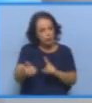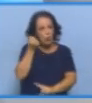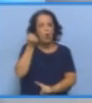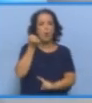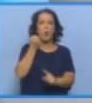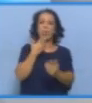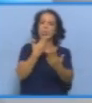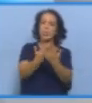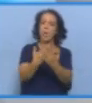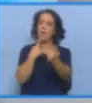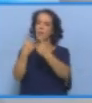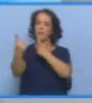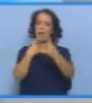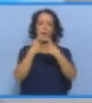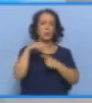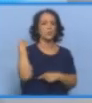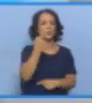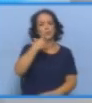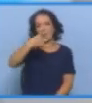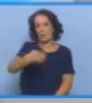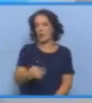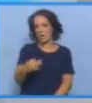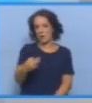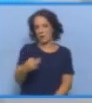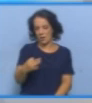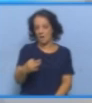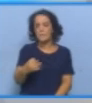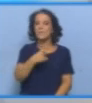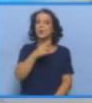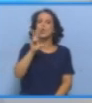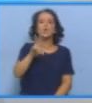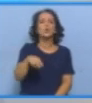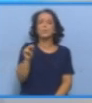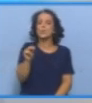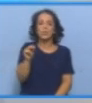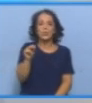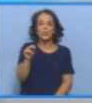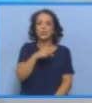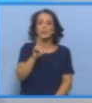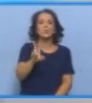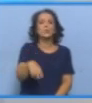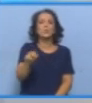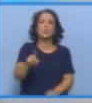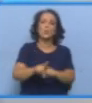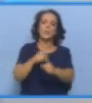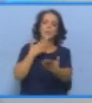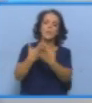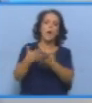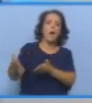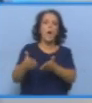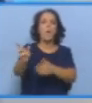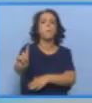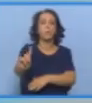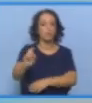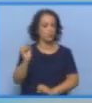um diálogo e nunca, digamos, nunca impedindo o percurso da vida. Foi,